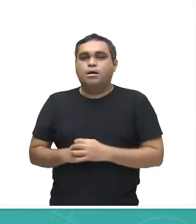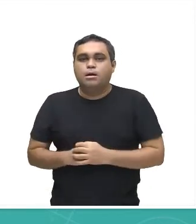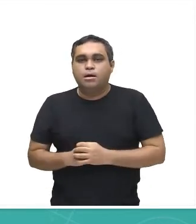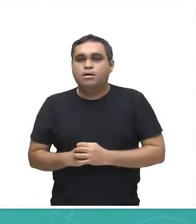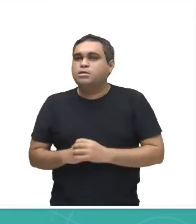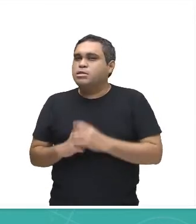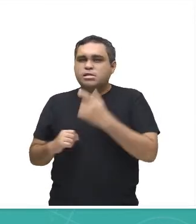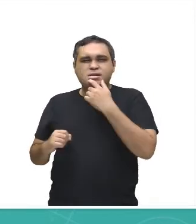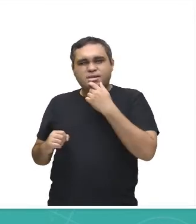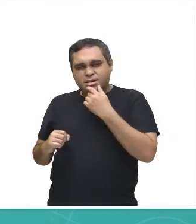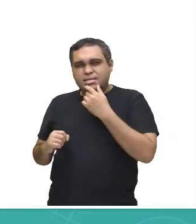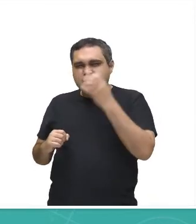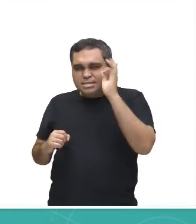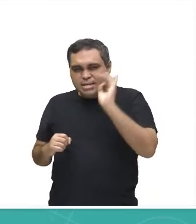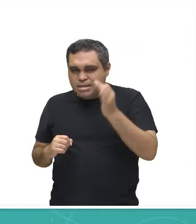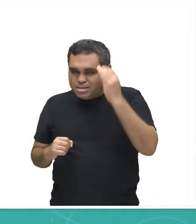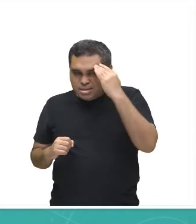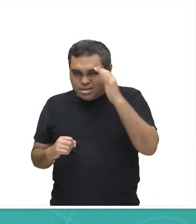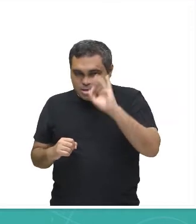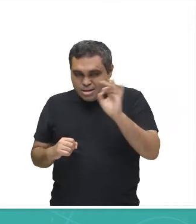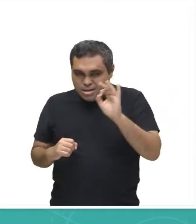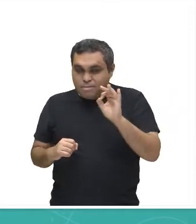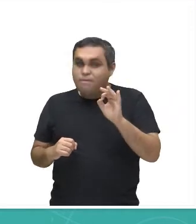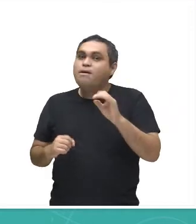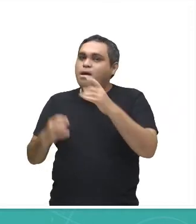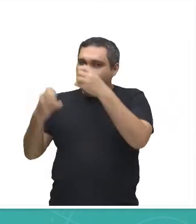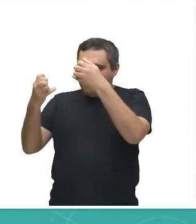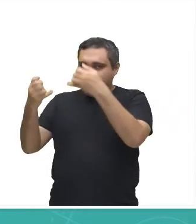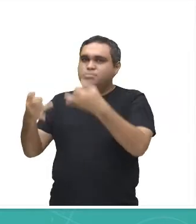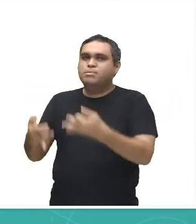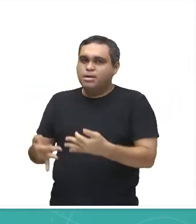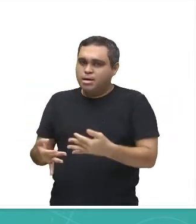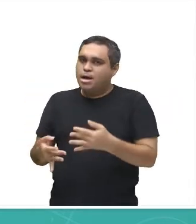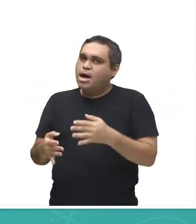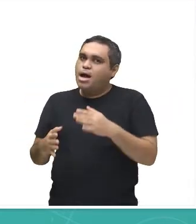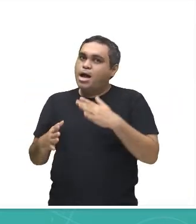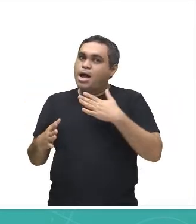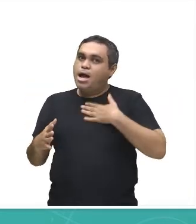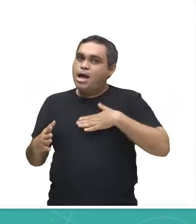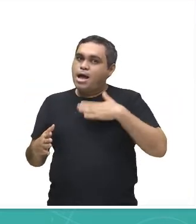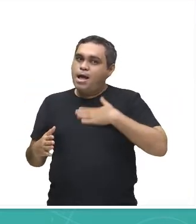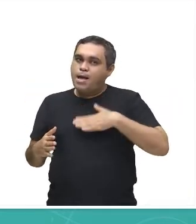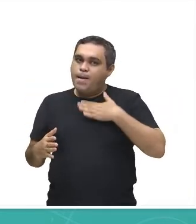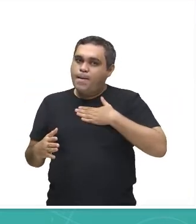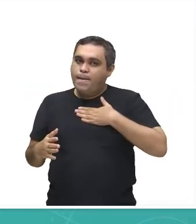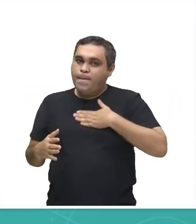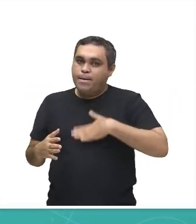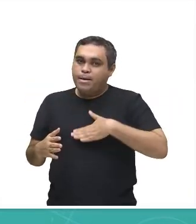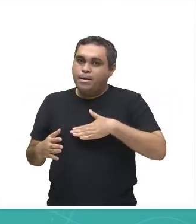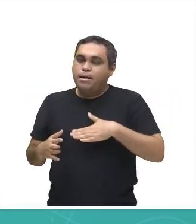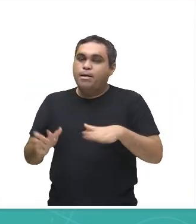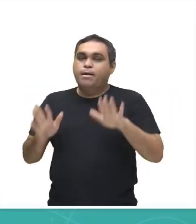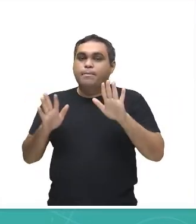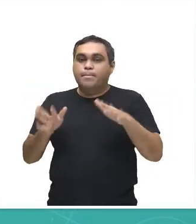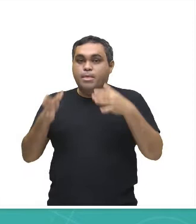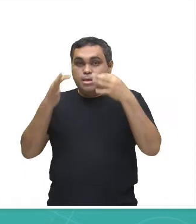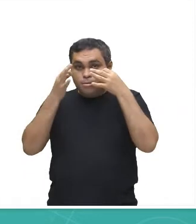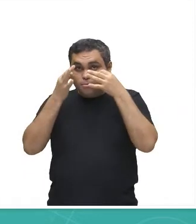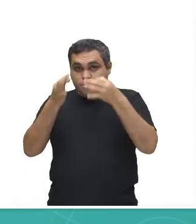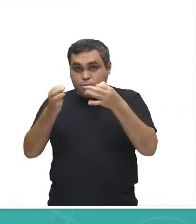né, gente? Calma aí que eu vou explicar para vocês um por um. Não se desesperem, tá? Mas preste atenção.